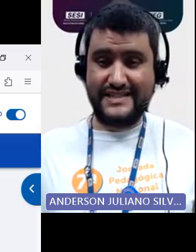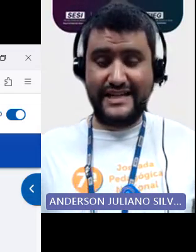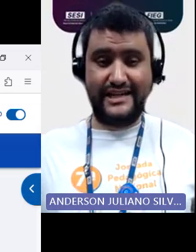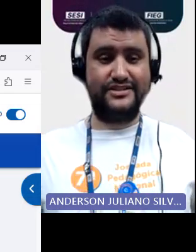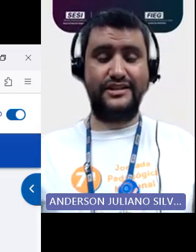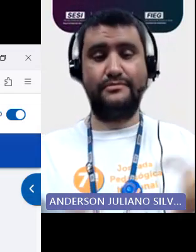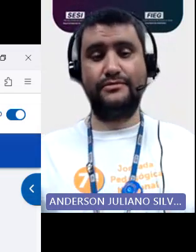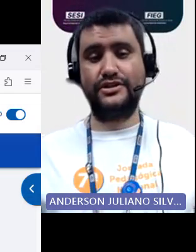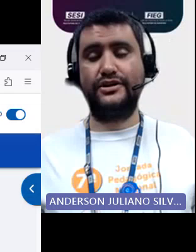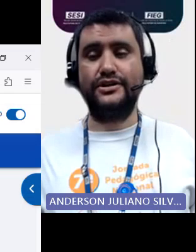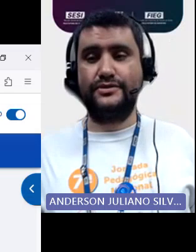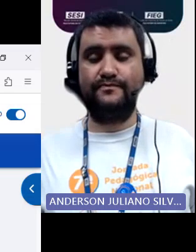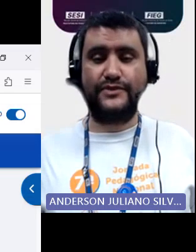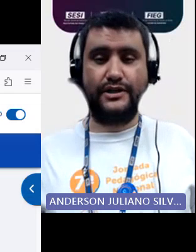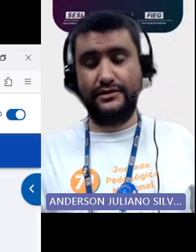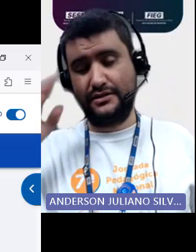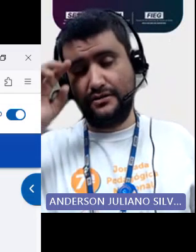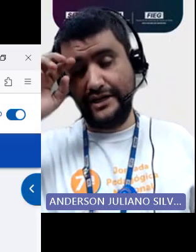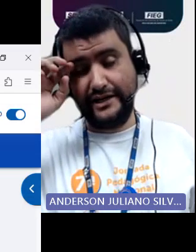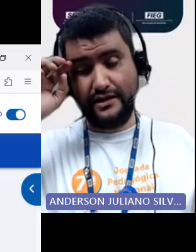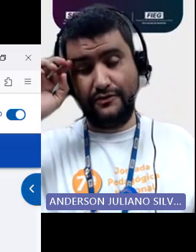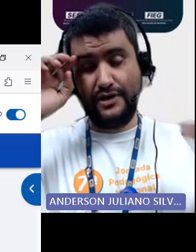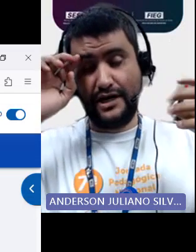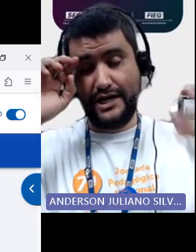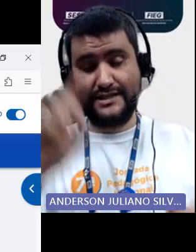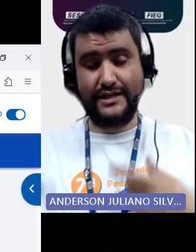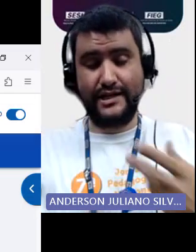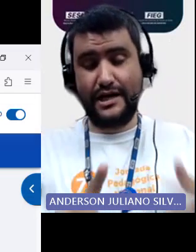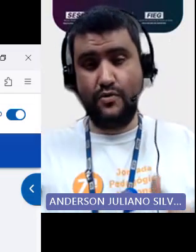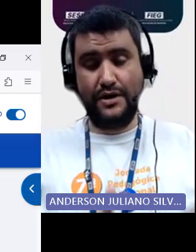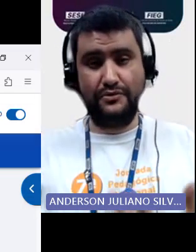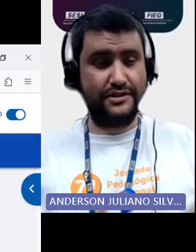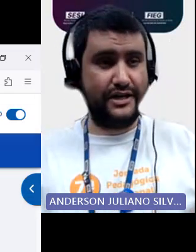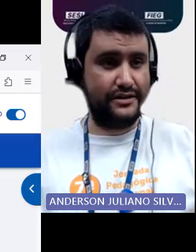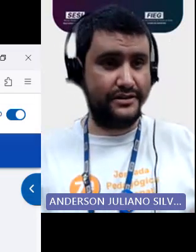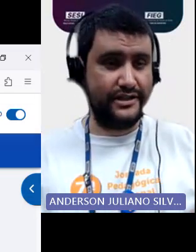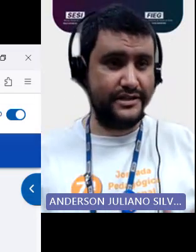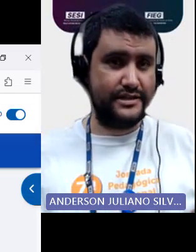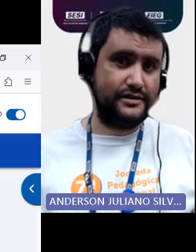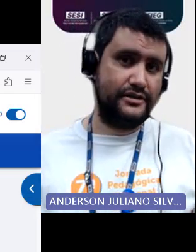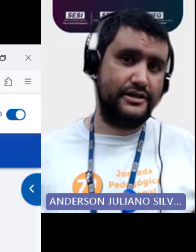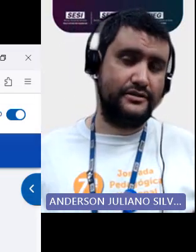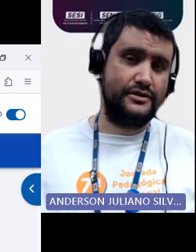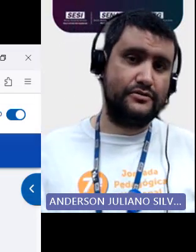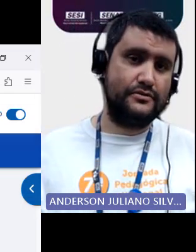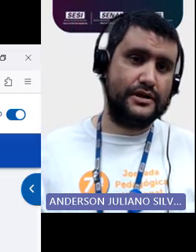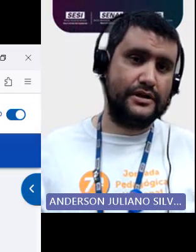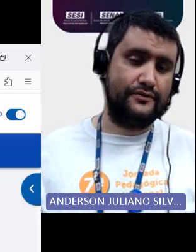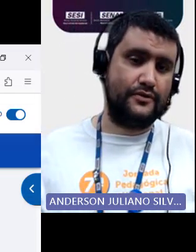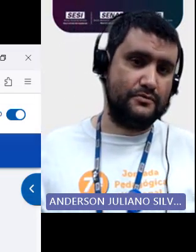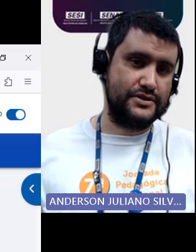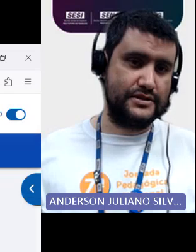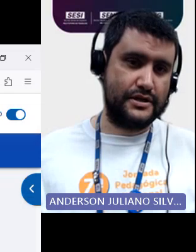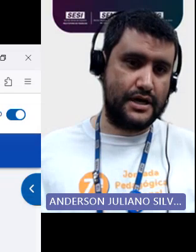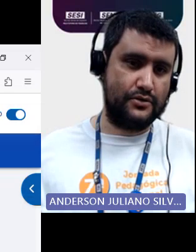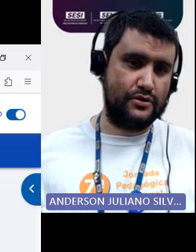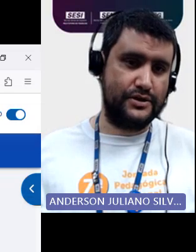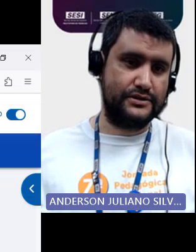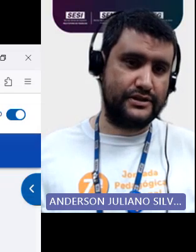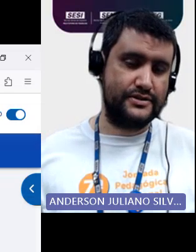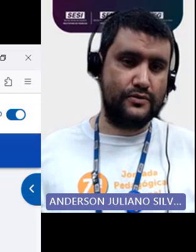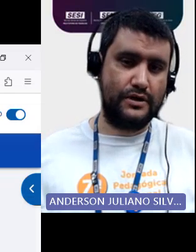folha A0, ela é extremamente grande, né? Então, a folha A0, A1, A2 até A3, ela tem, então, formas, né?